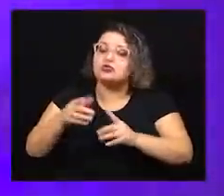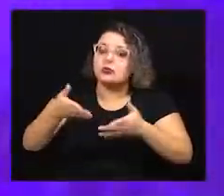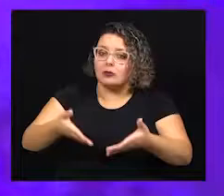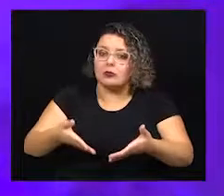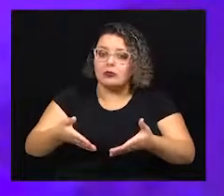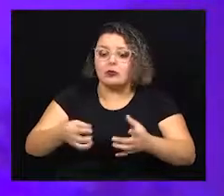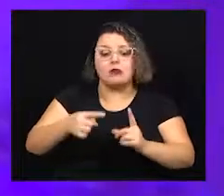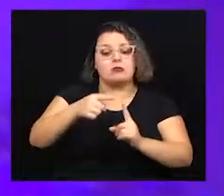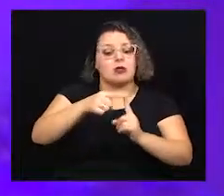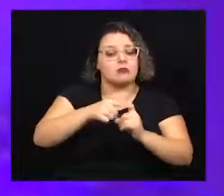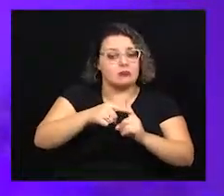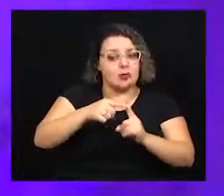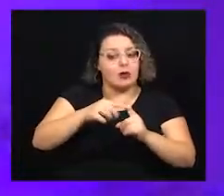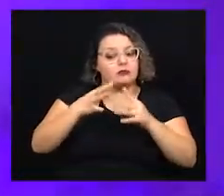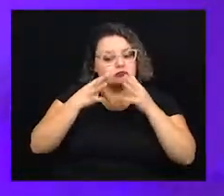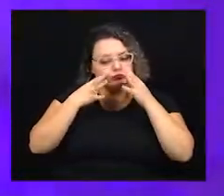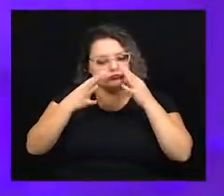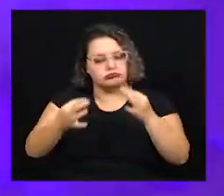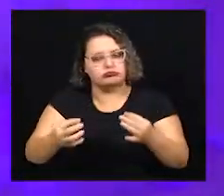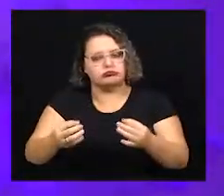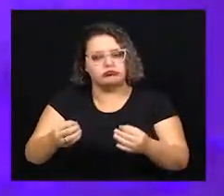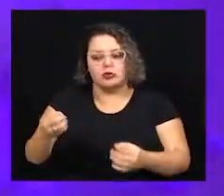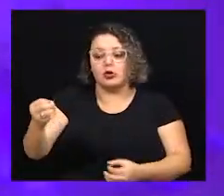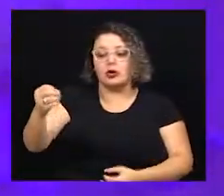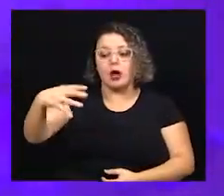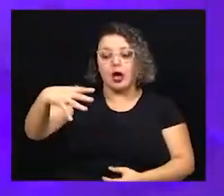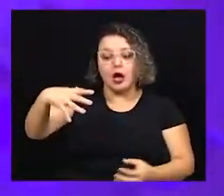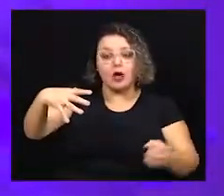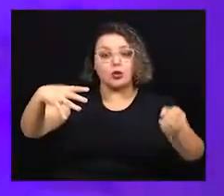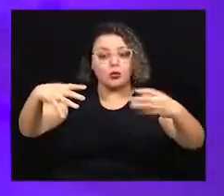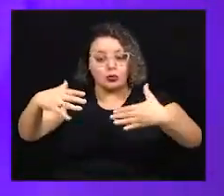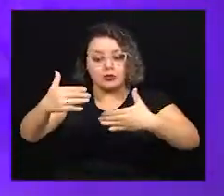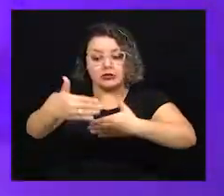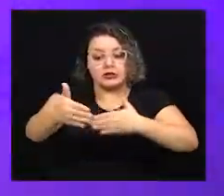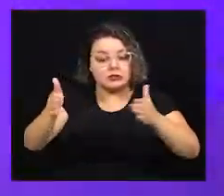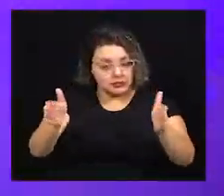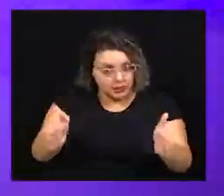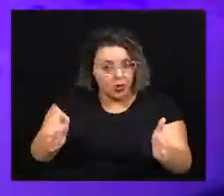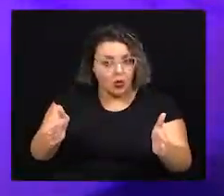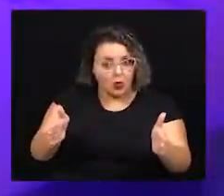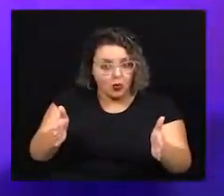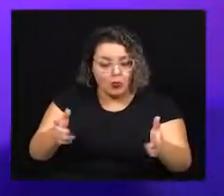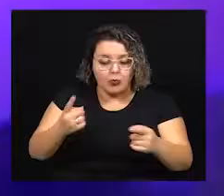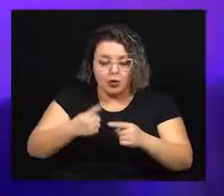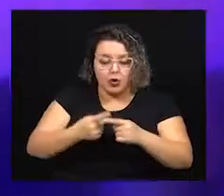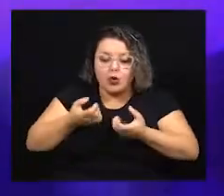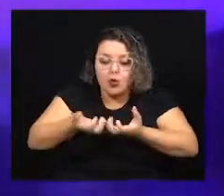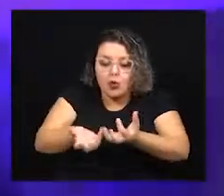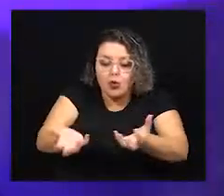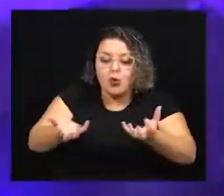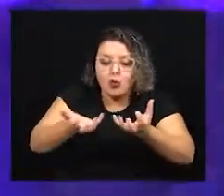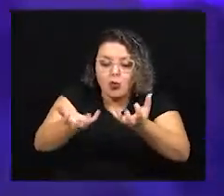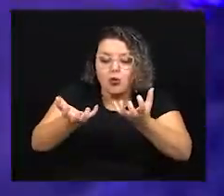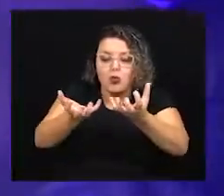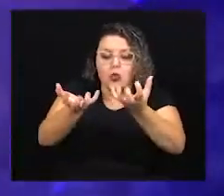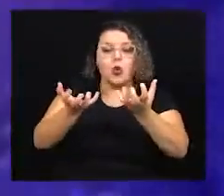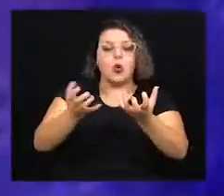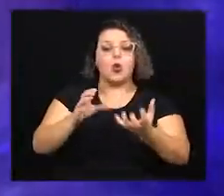na temperatura, na iluminação do aquário, entendeu? Porque os corais eles necessitam